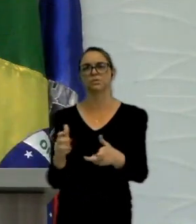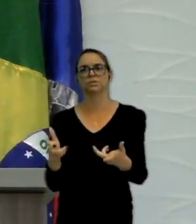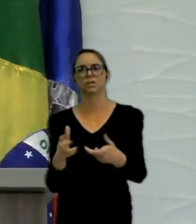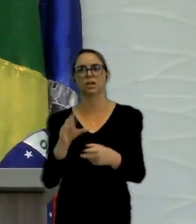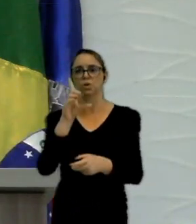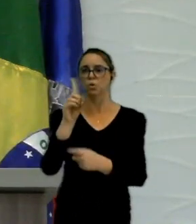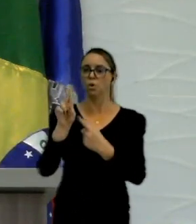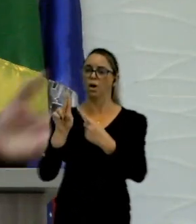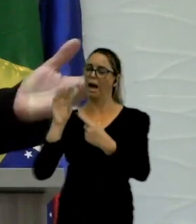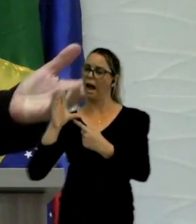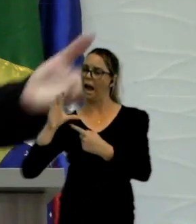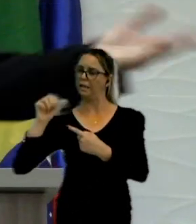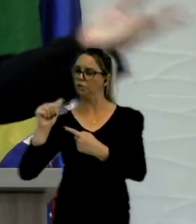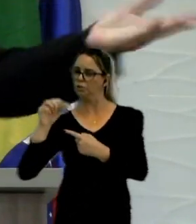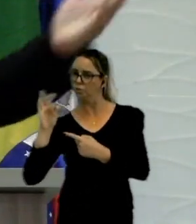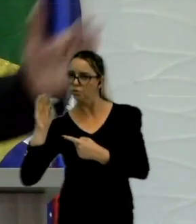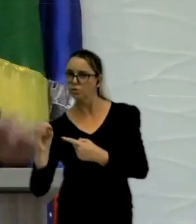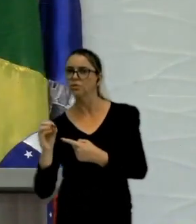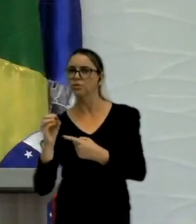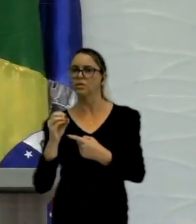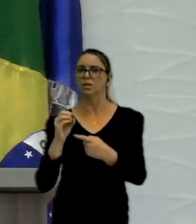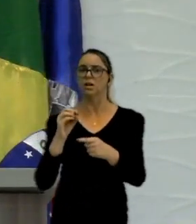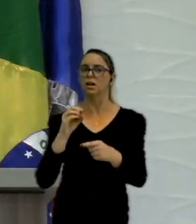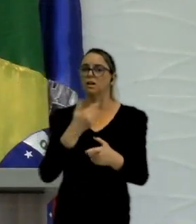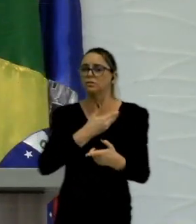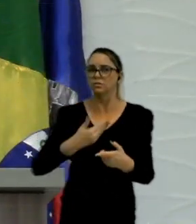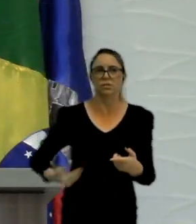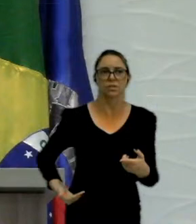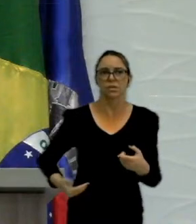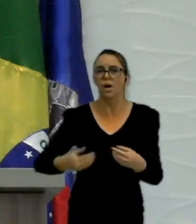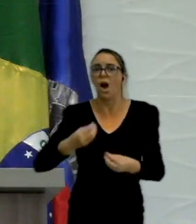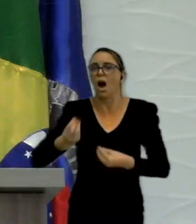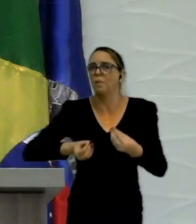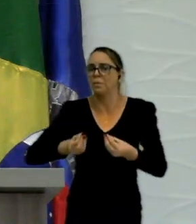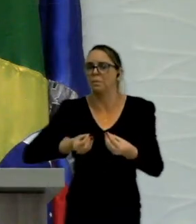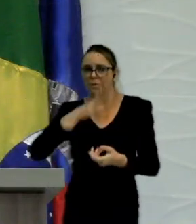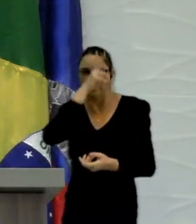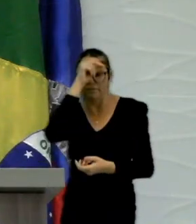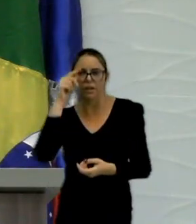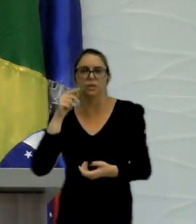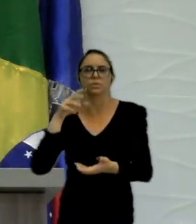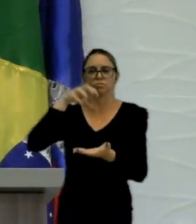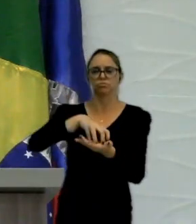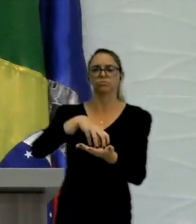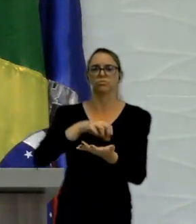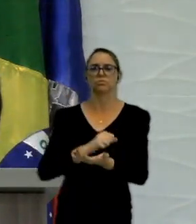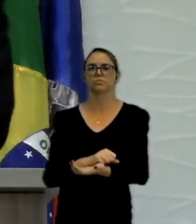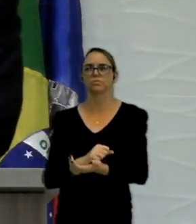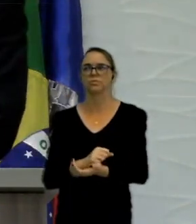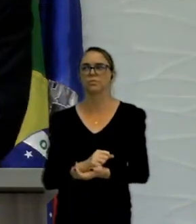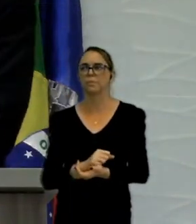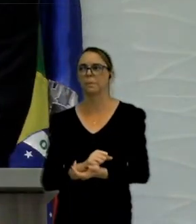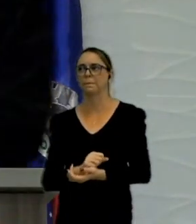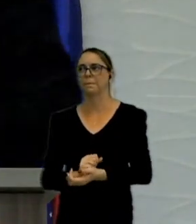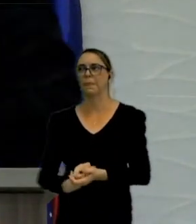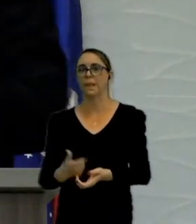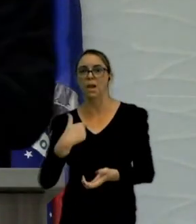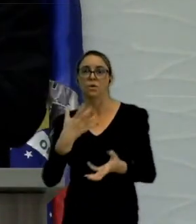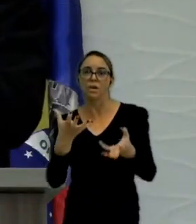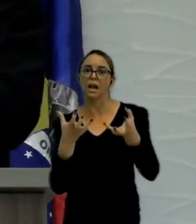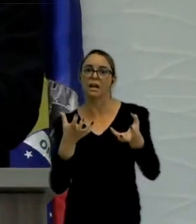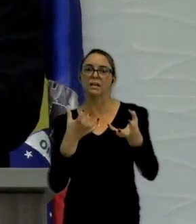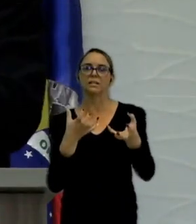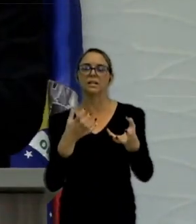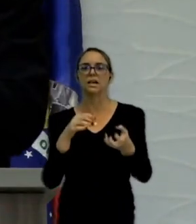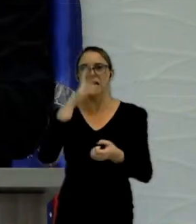Cato. Que gestão é essa? Que bondade foi essa para São Bento? Prefeito do centro da cidade. Eu queria que Rinaldo chorasse, o